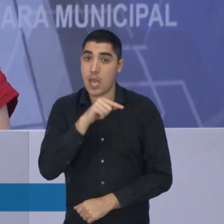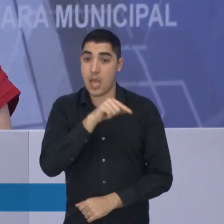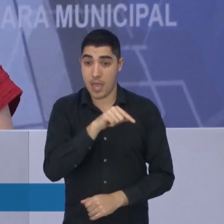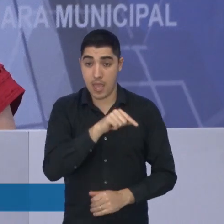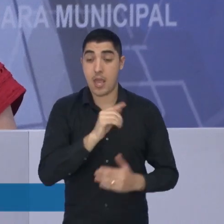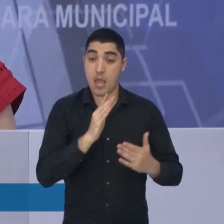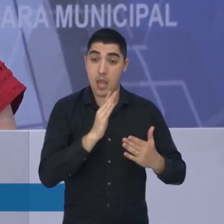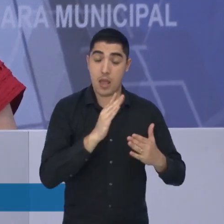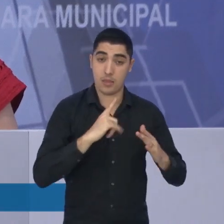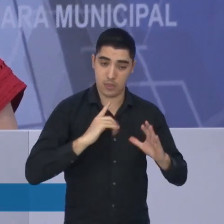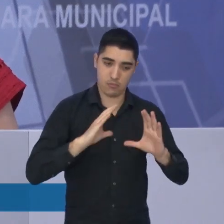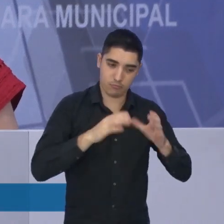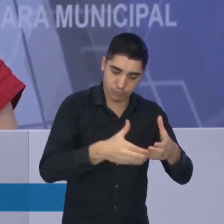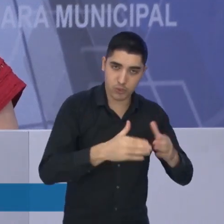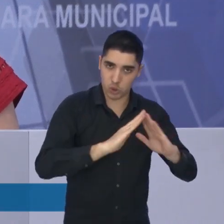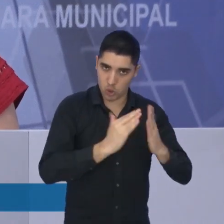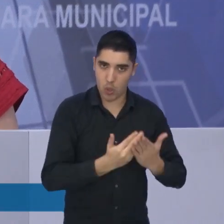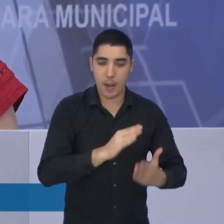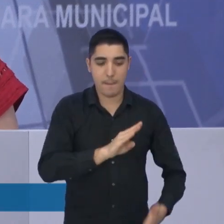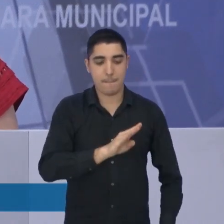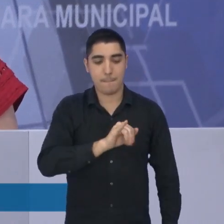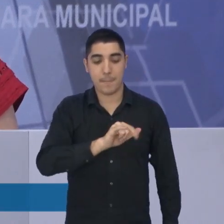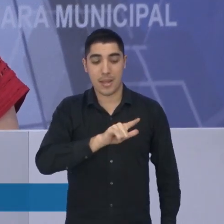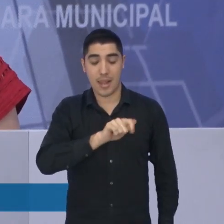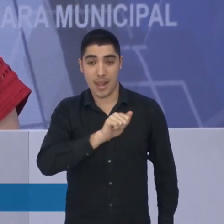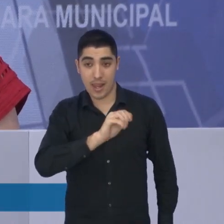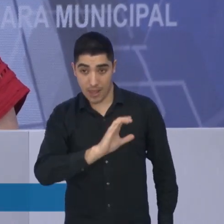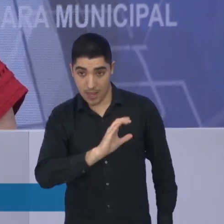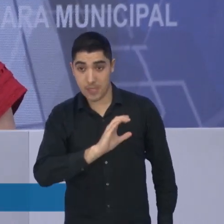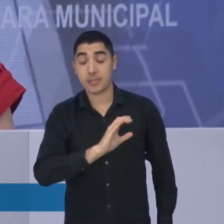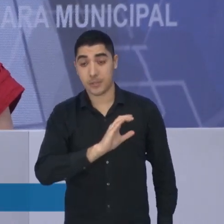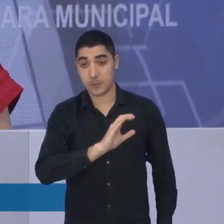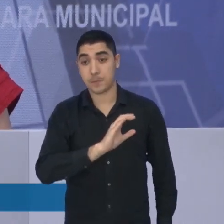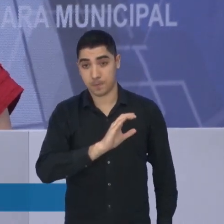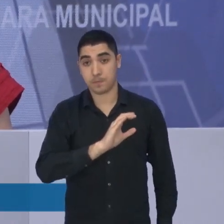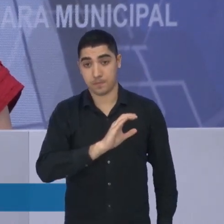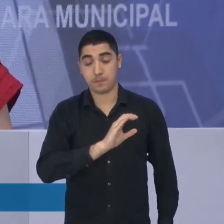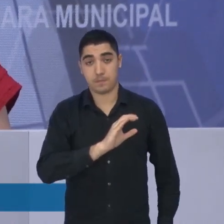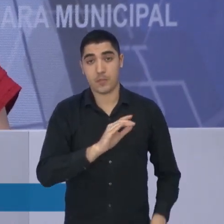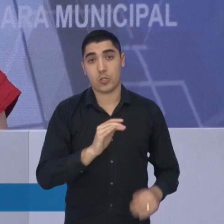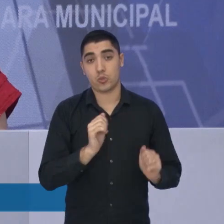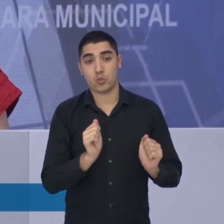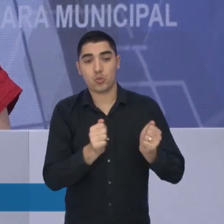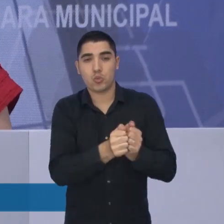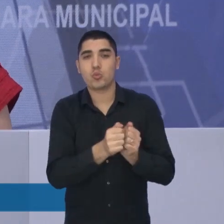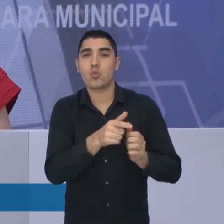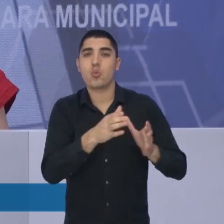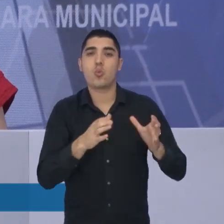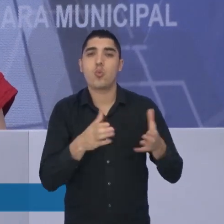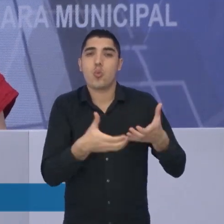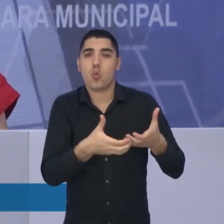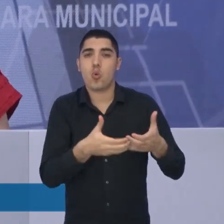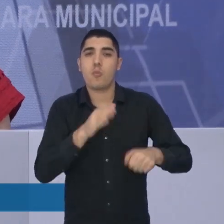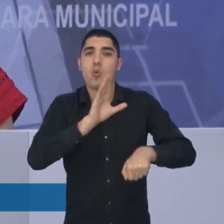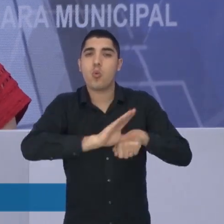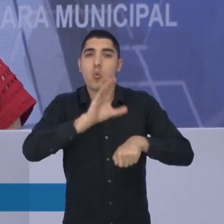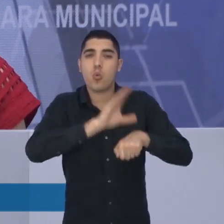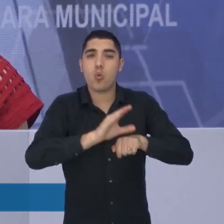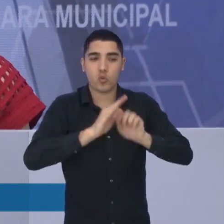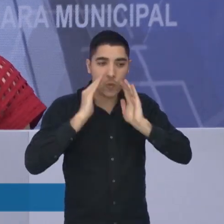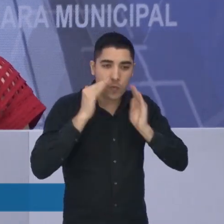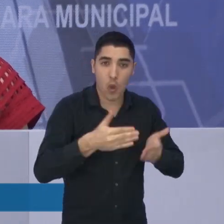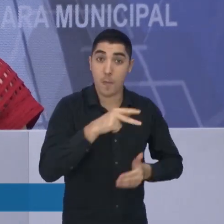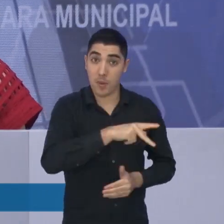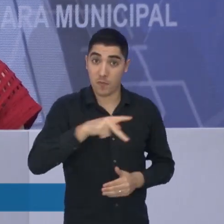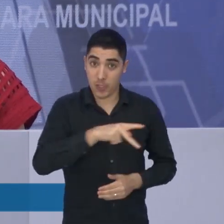no Olavo Bilac, tendo a participação na turma de magistério. O curso foi encerrado